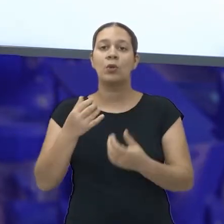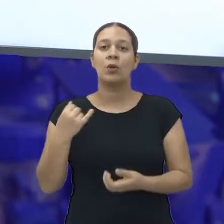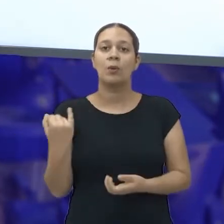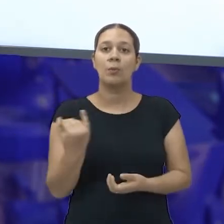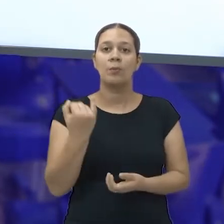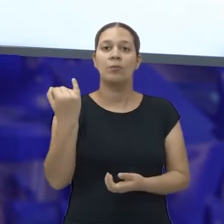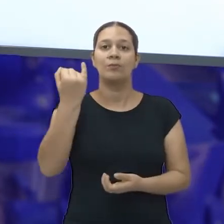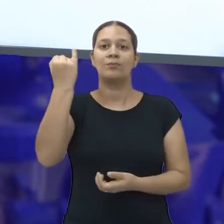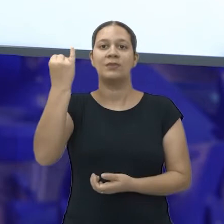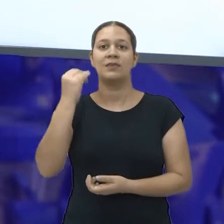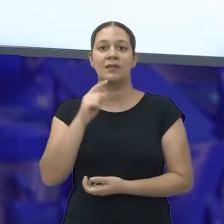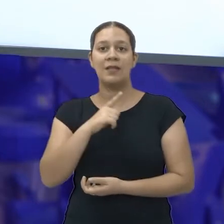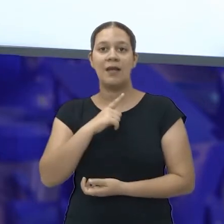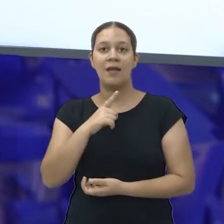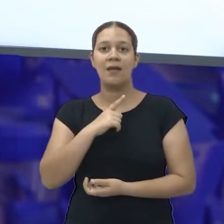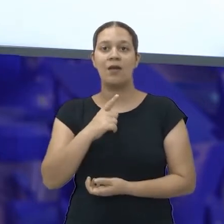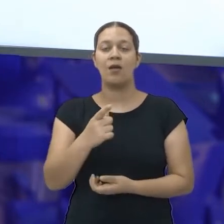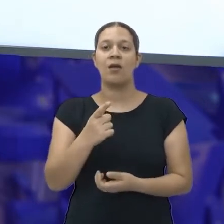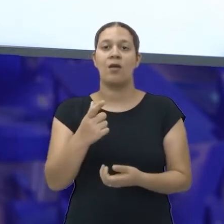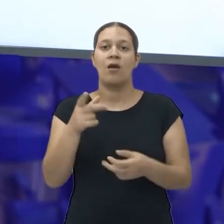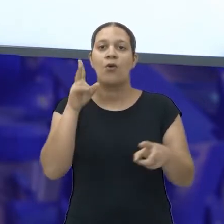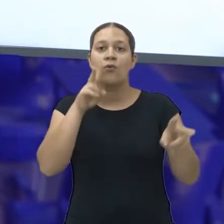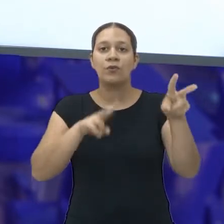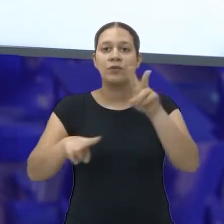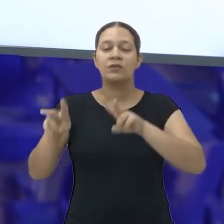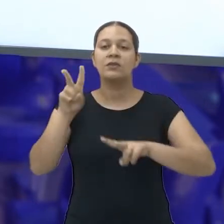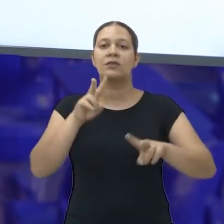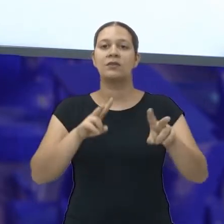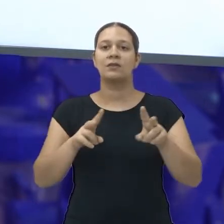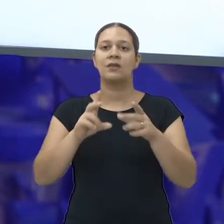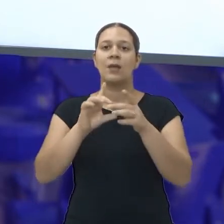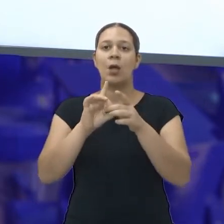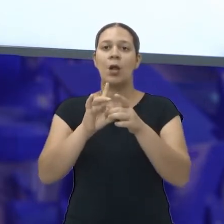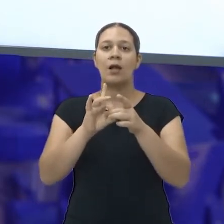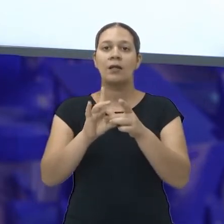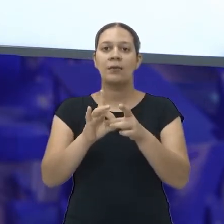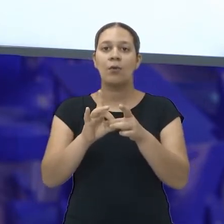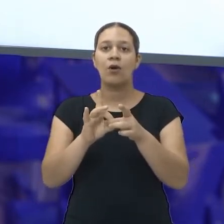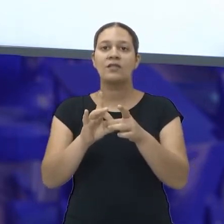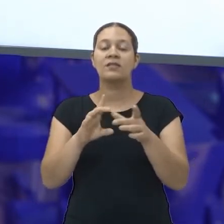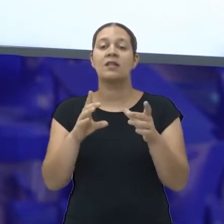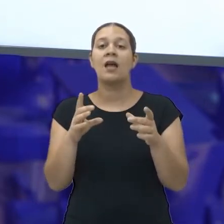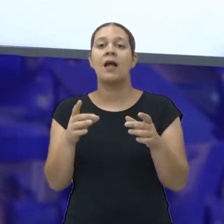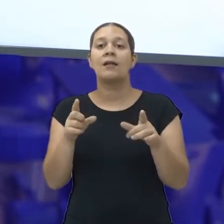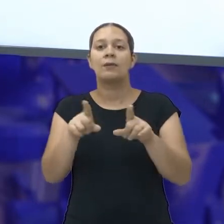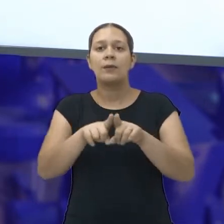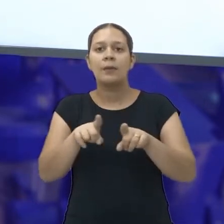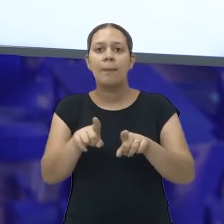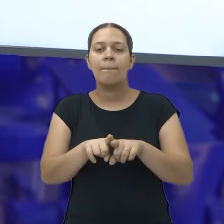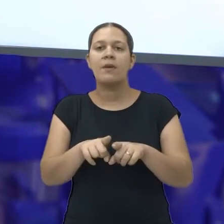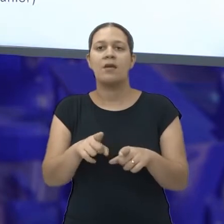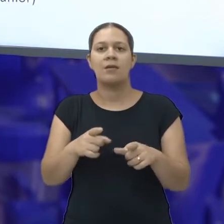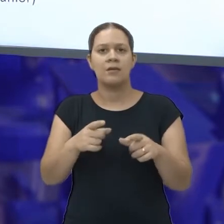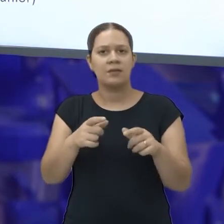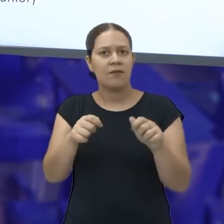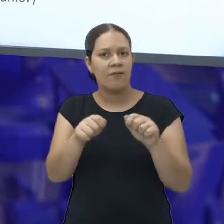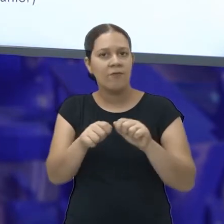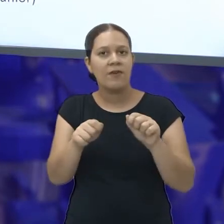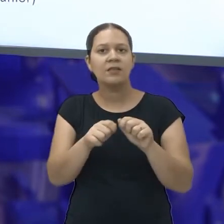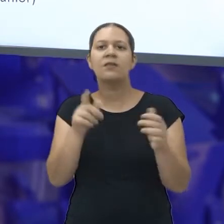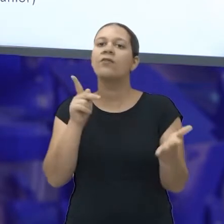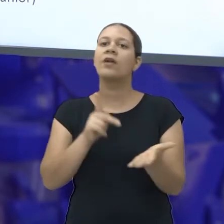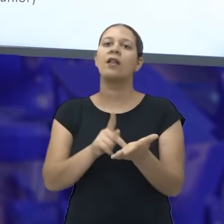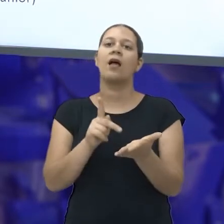a gente manter, né, a visão atual de democracia e aplicá-la, colocá-la em prática,